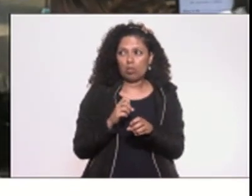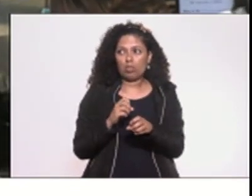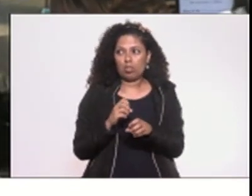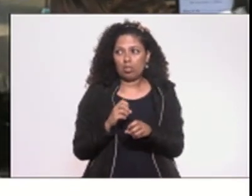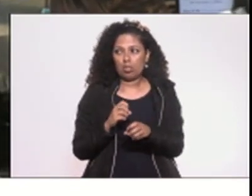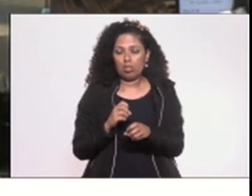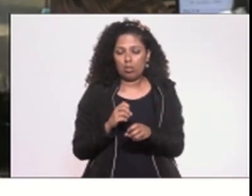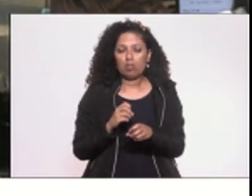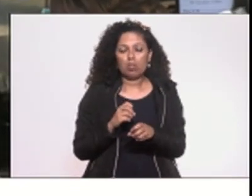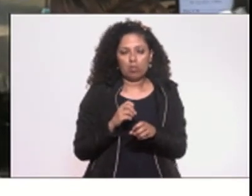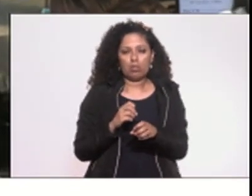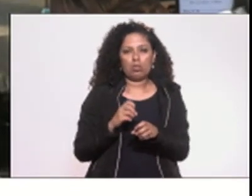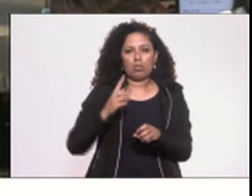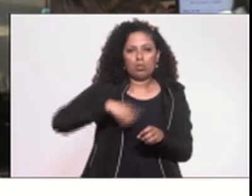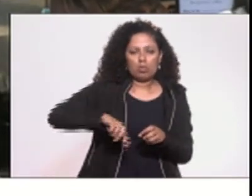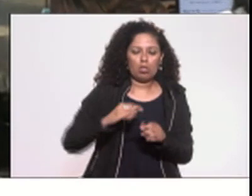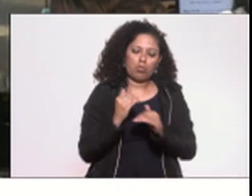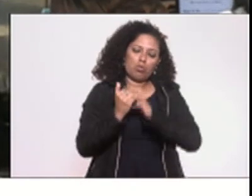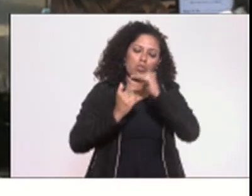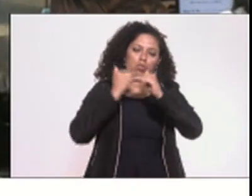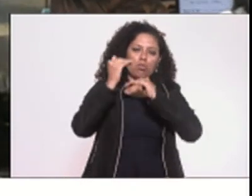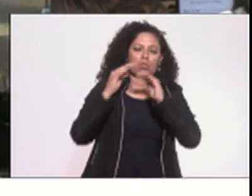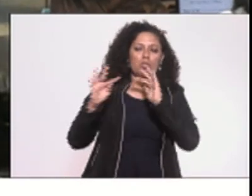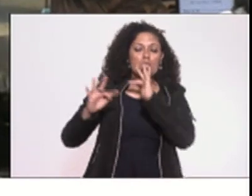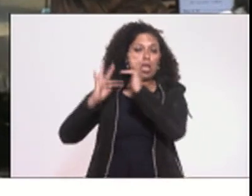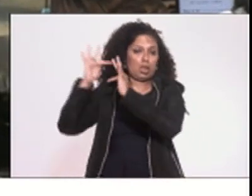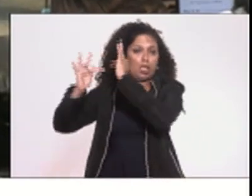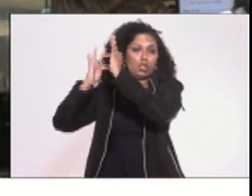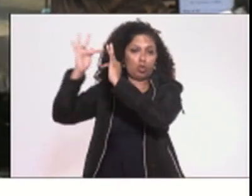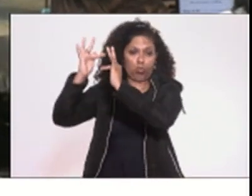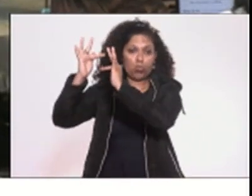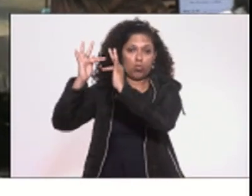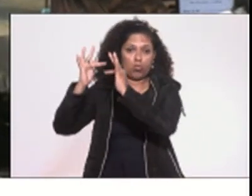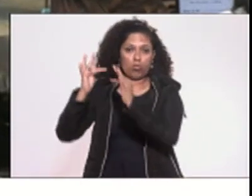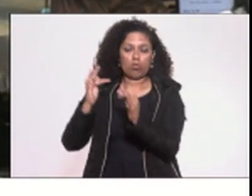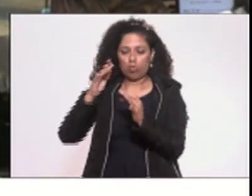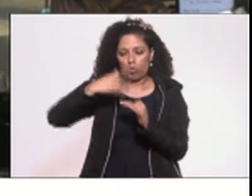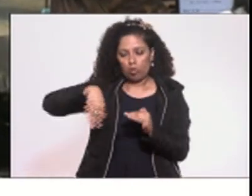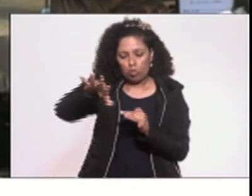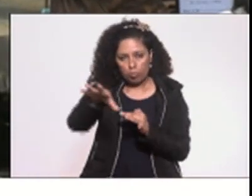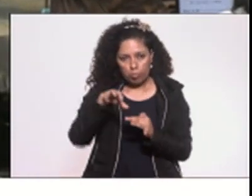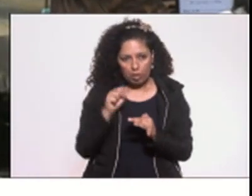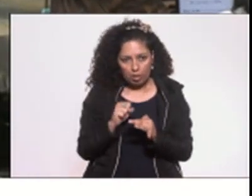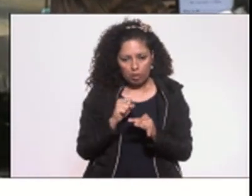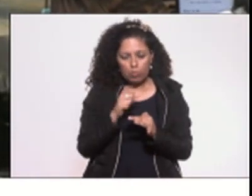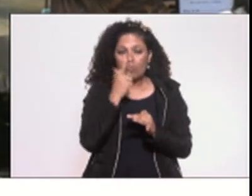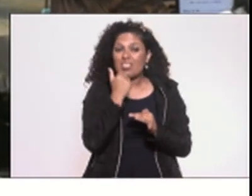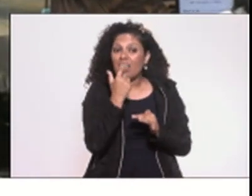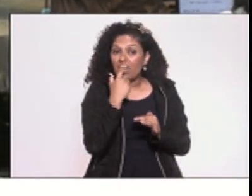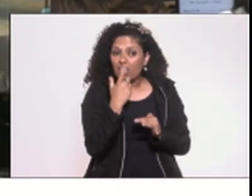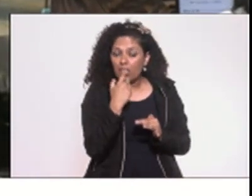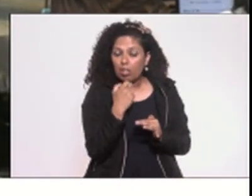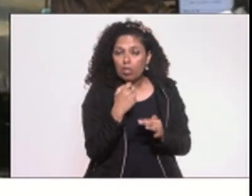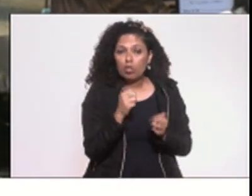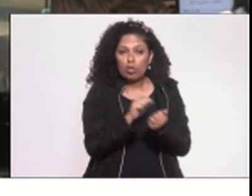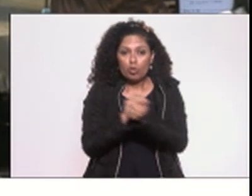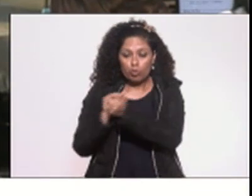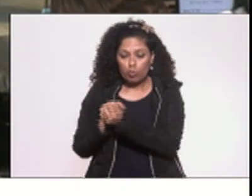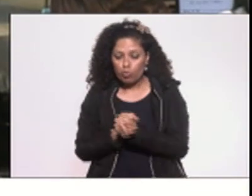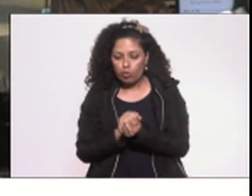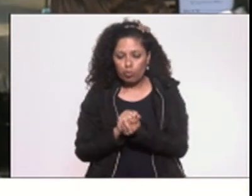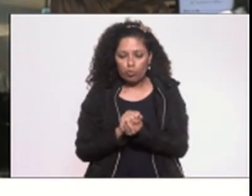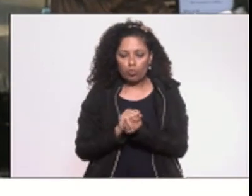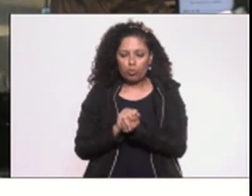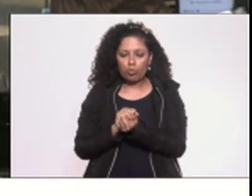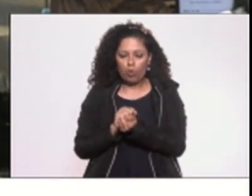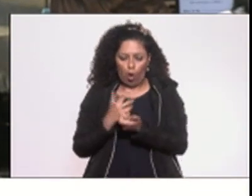no ambiente. Então nós desenvolvemos essa tecnologia, onde utilizamos o sangue e o conteúdo ruminal